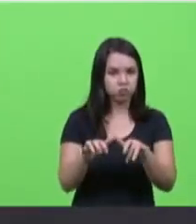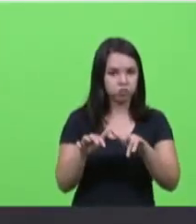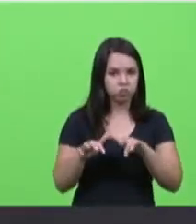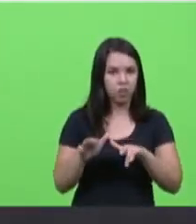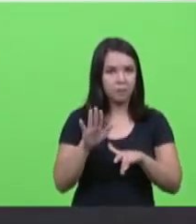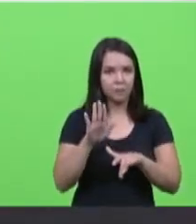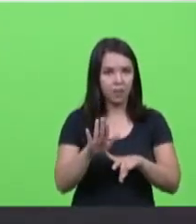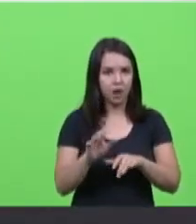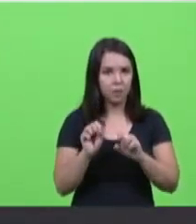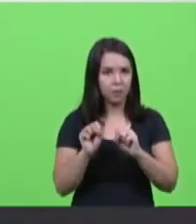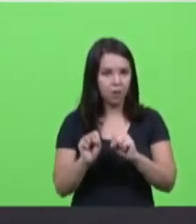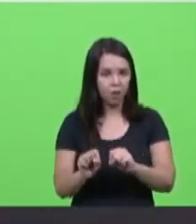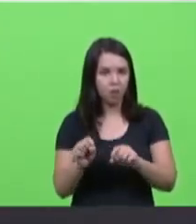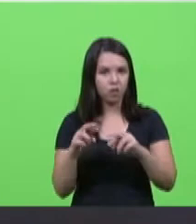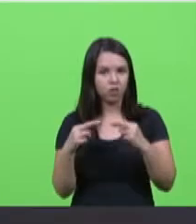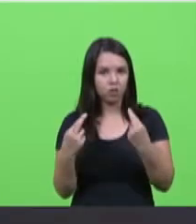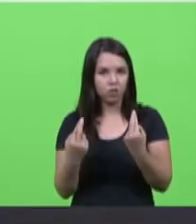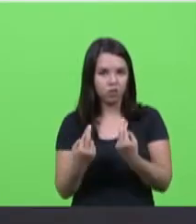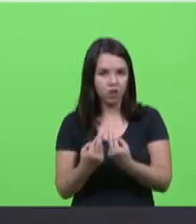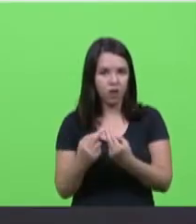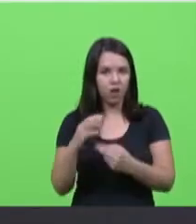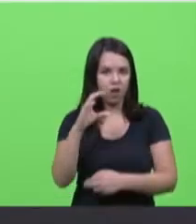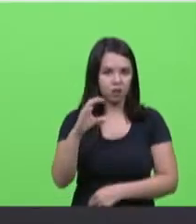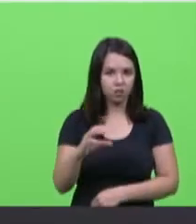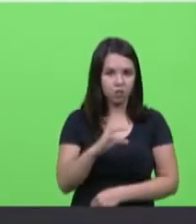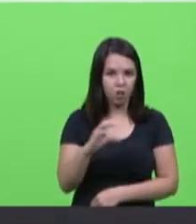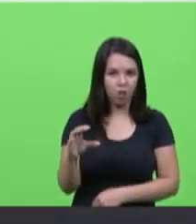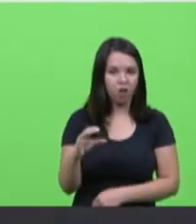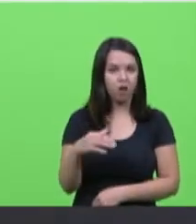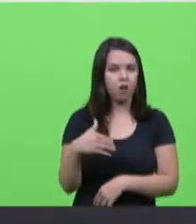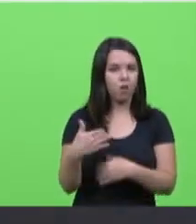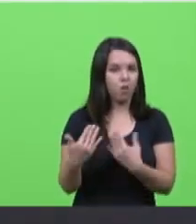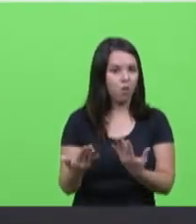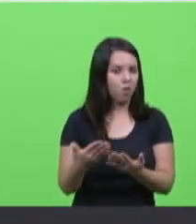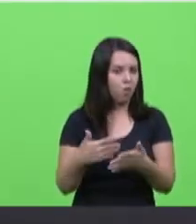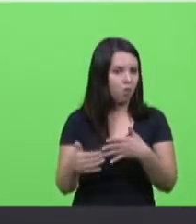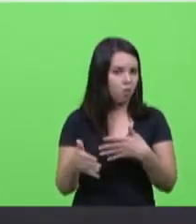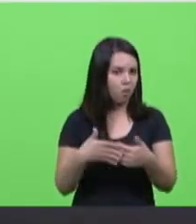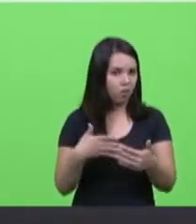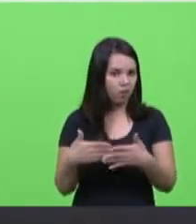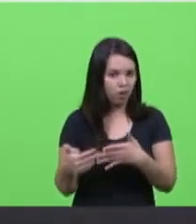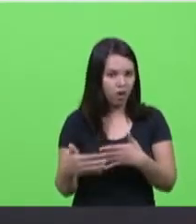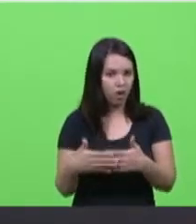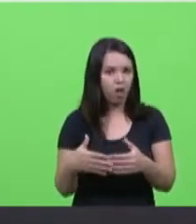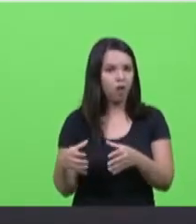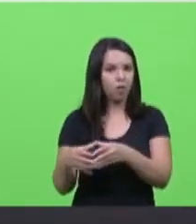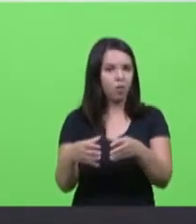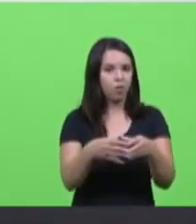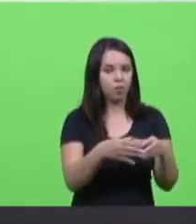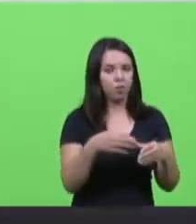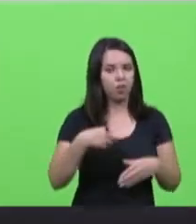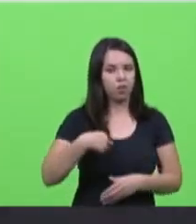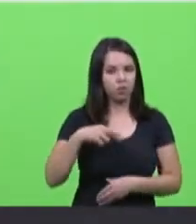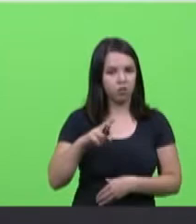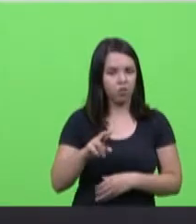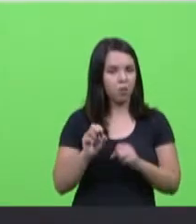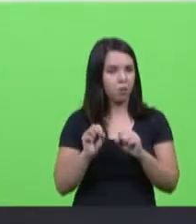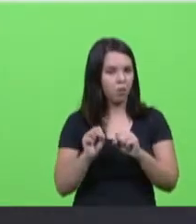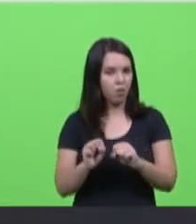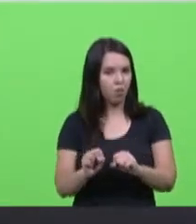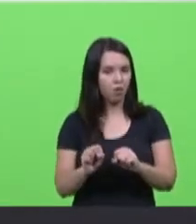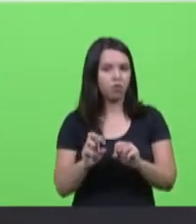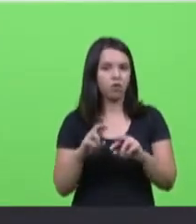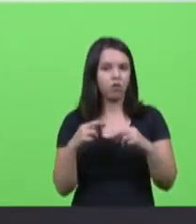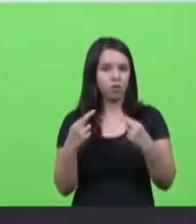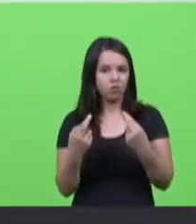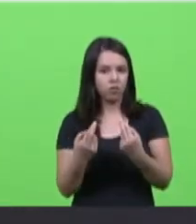lá, ou a Igreja Católica, ou qualquer outra agremiação religiosa, enfim, pode reunir os seus para promover um louvor